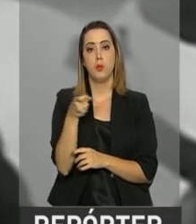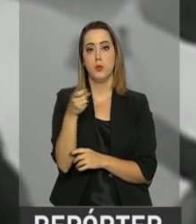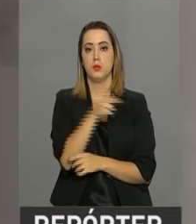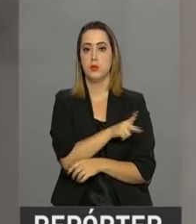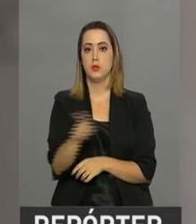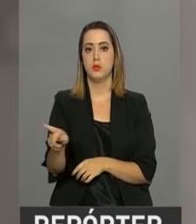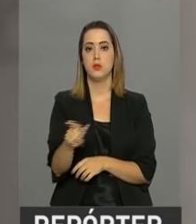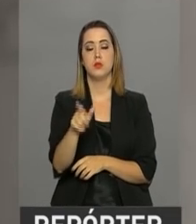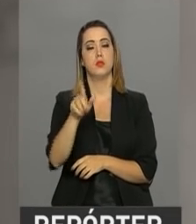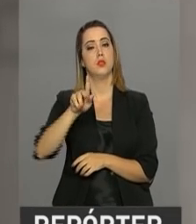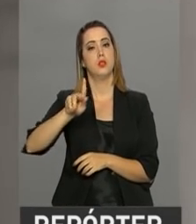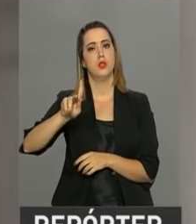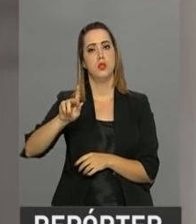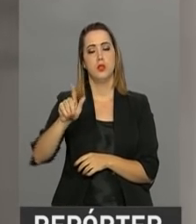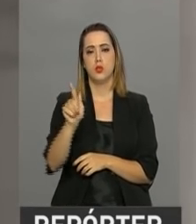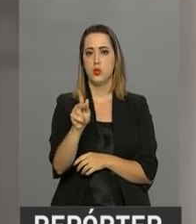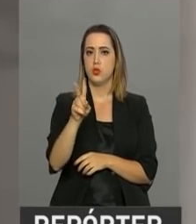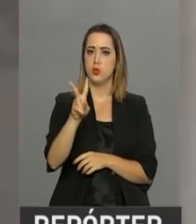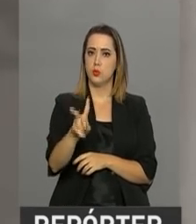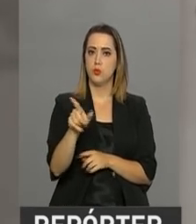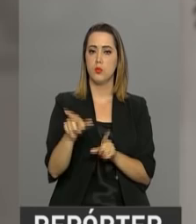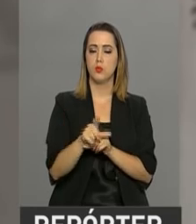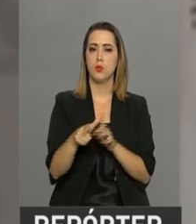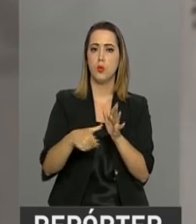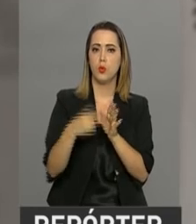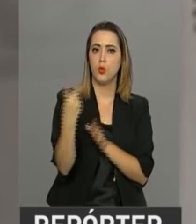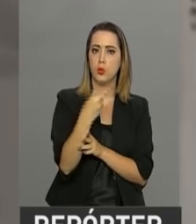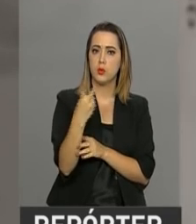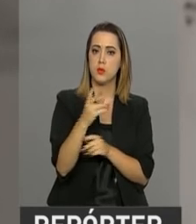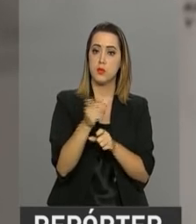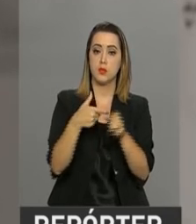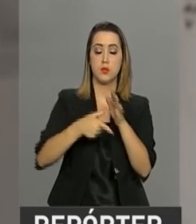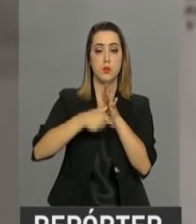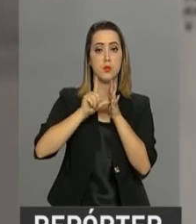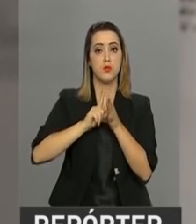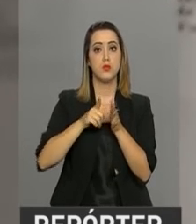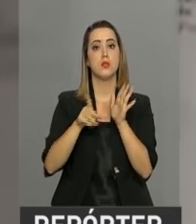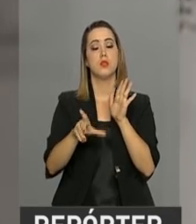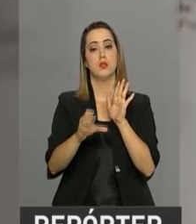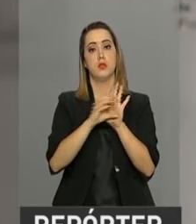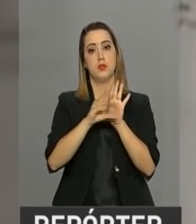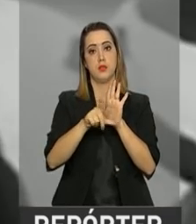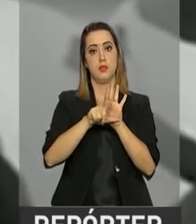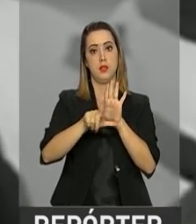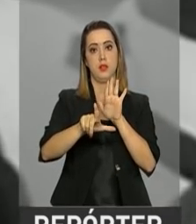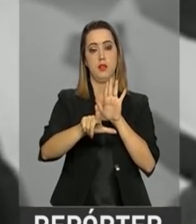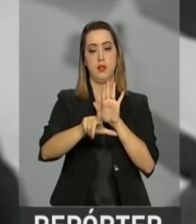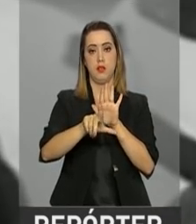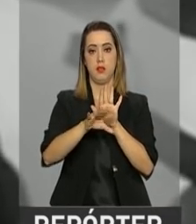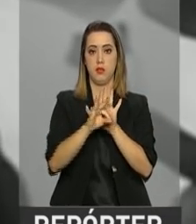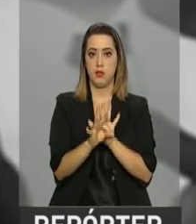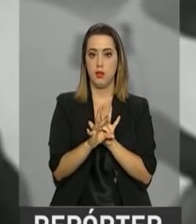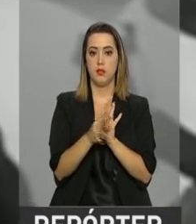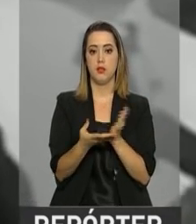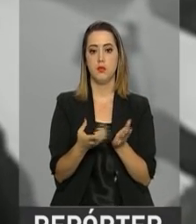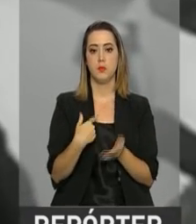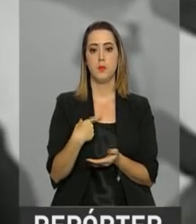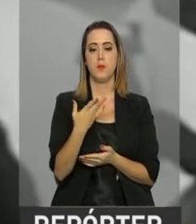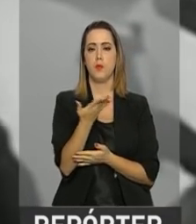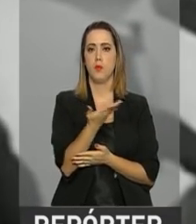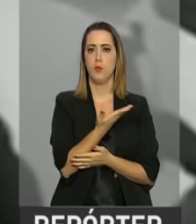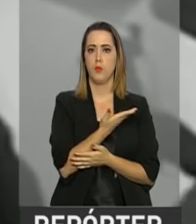Dois Anos Antes da promulgação da CLT a consolidação das leis trabalhistas a fim de defender